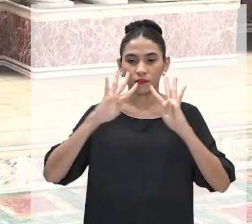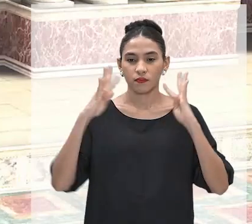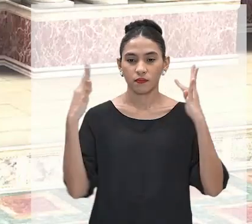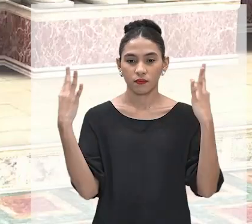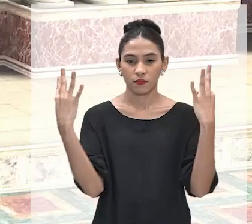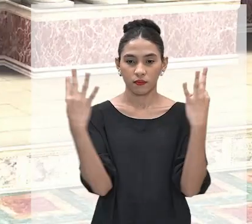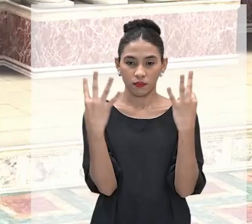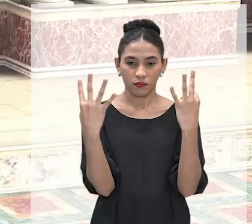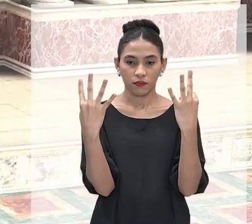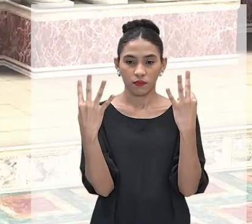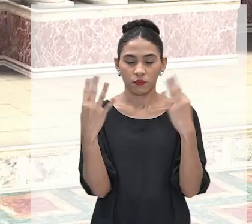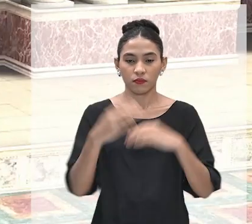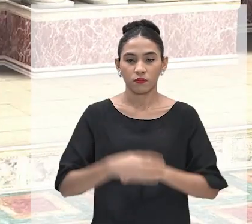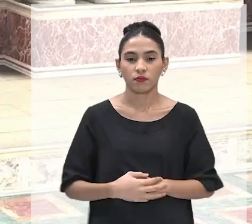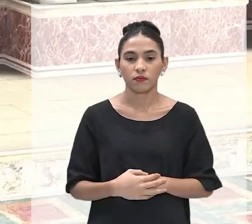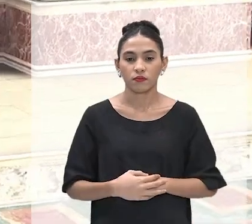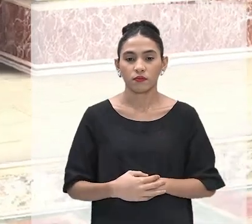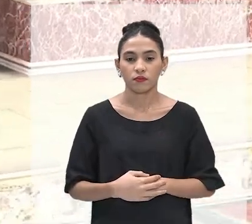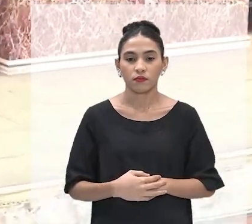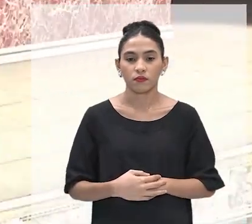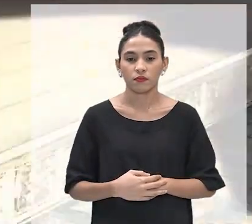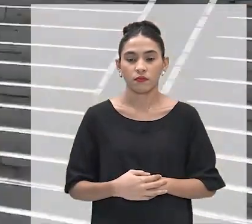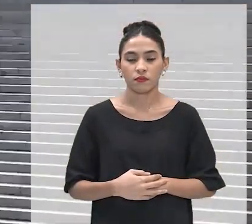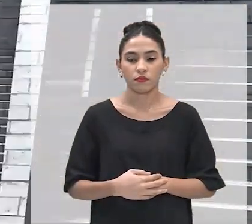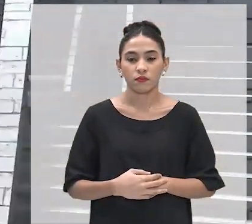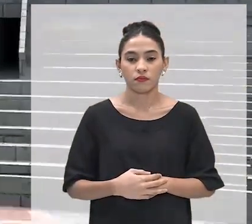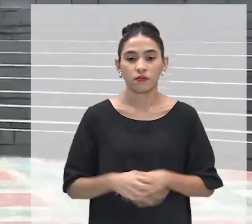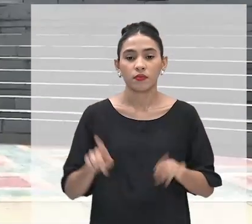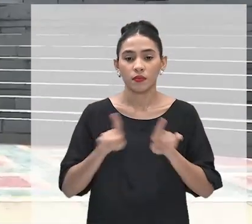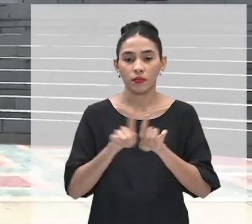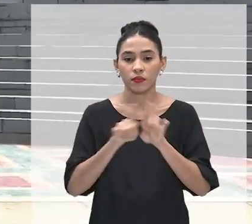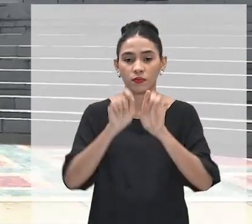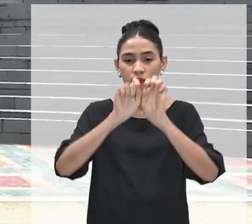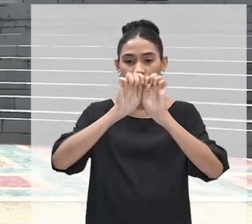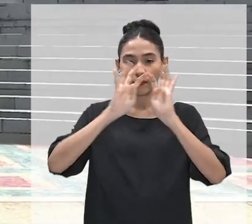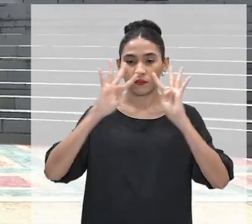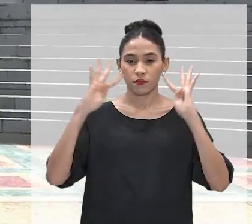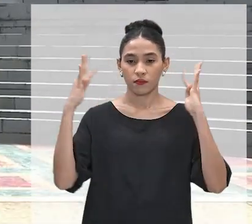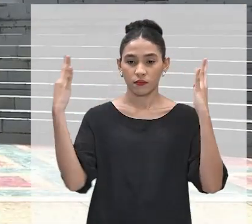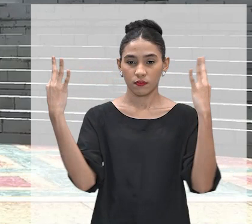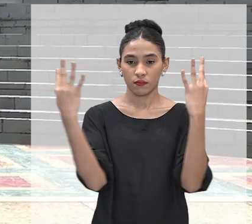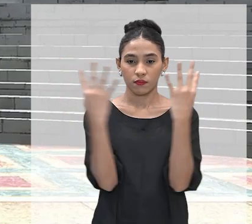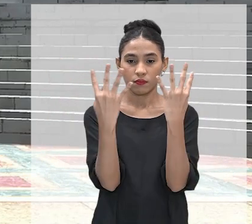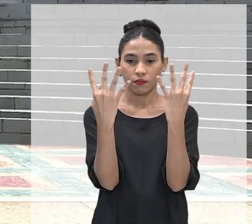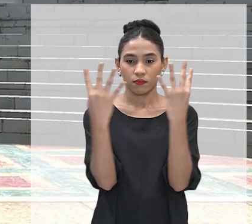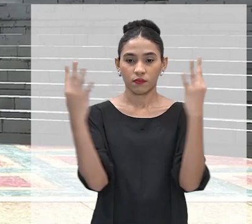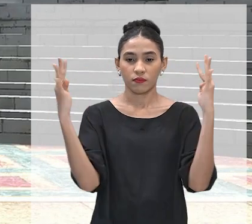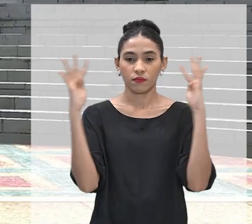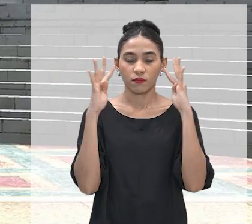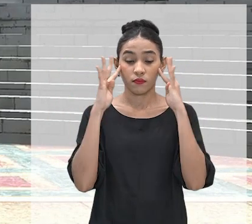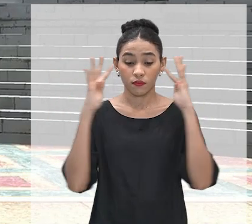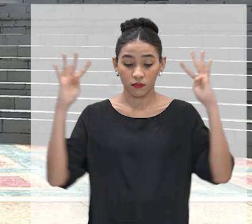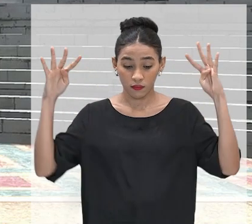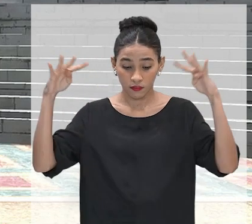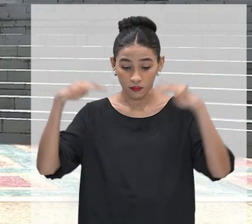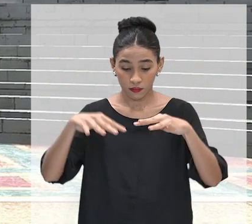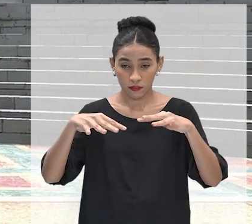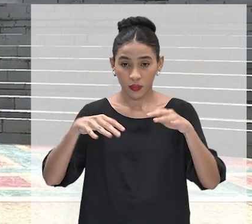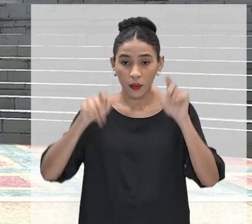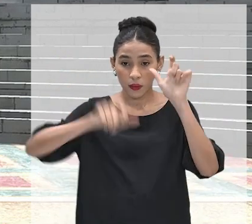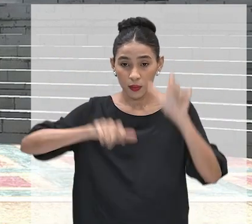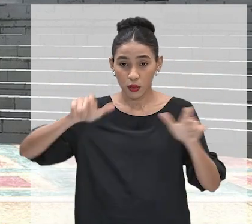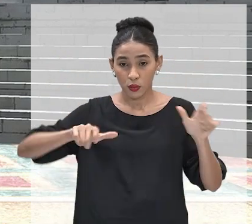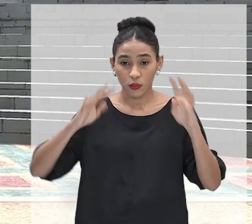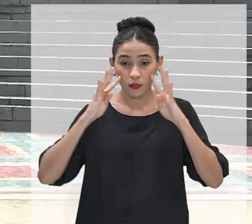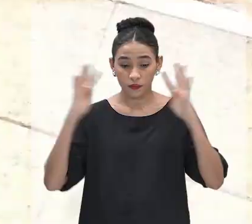aqui, certo? O palco, que tem um olhar diferenciado do teatro que nós vimos da